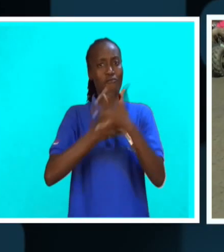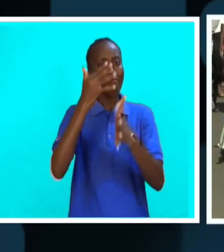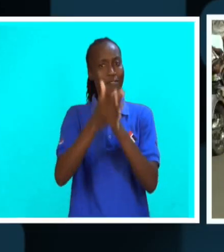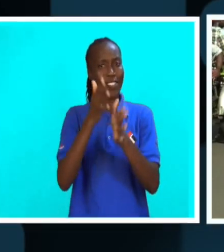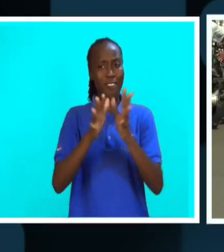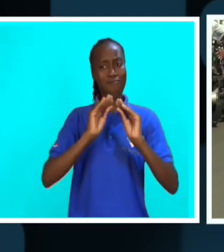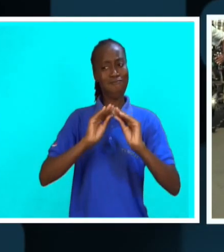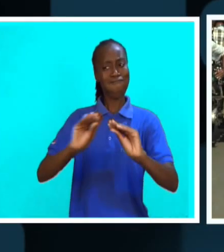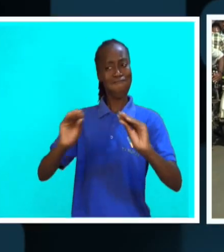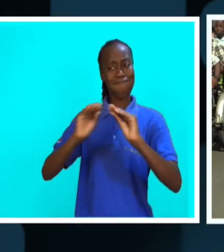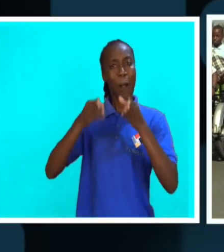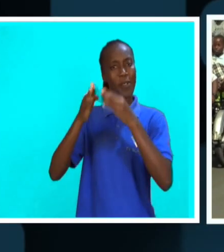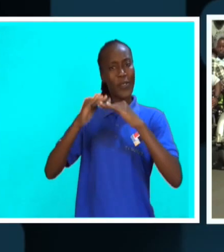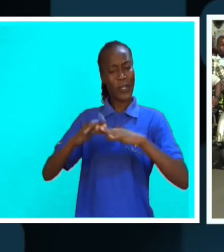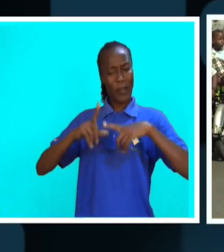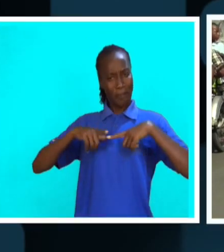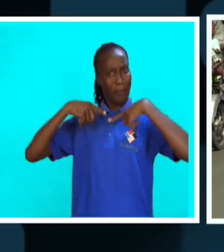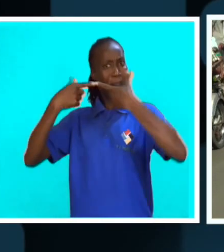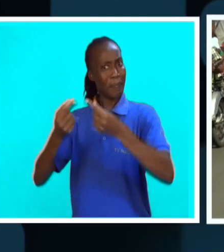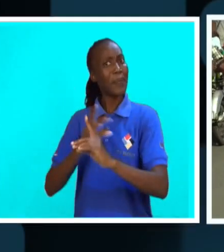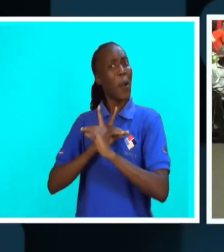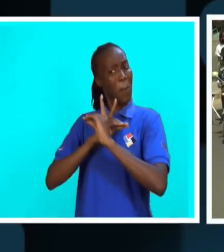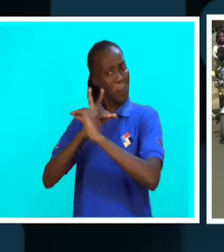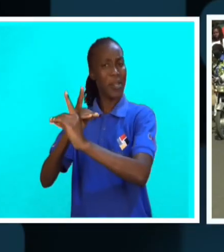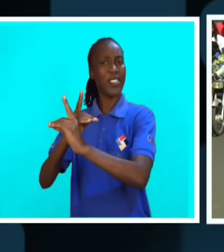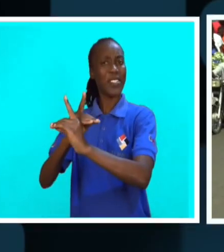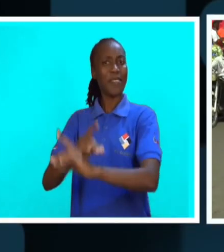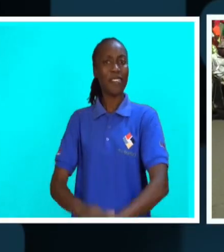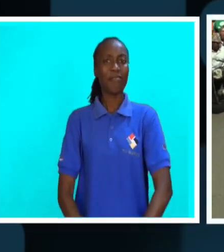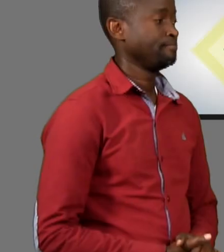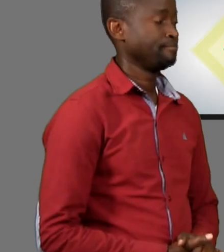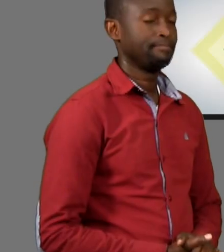de línguas de sinais para pessoas interessadas.